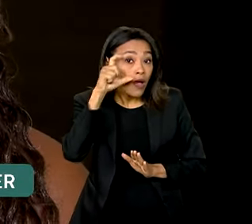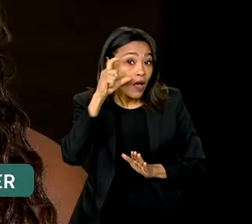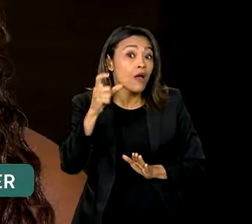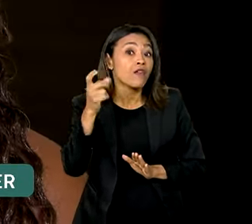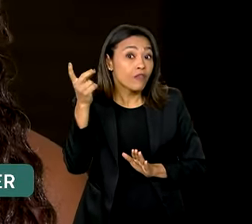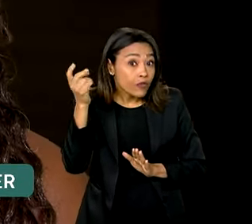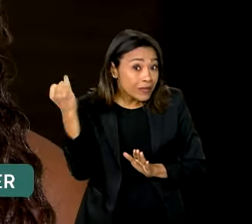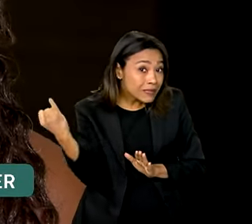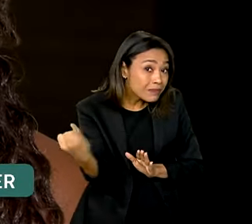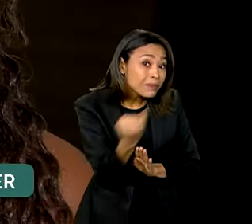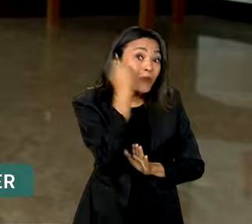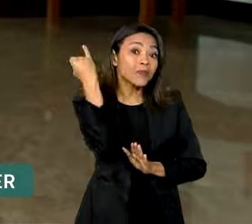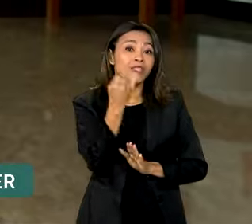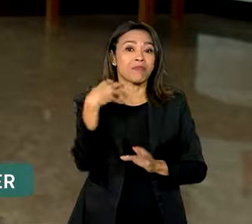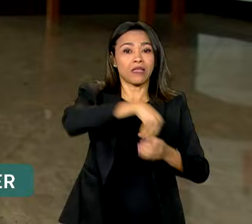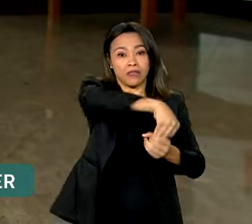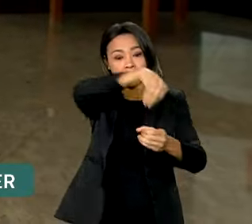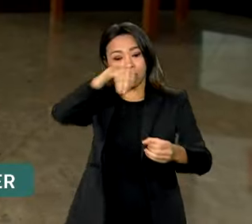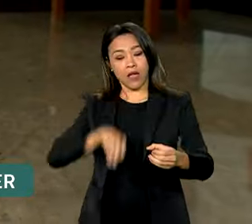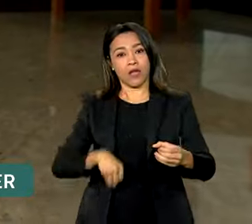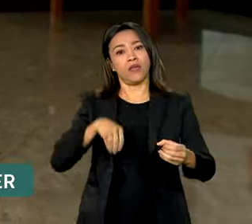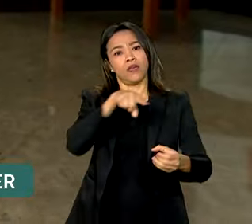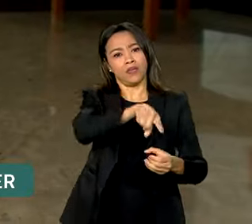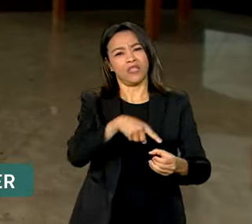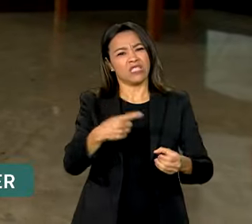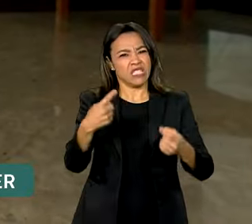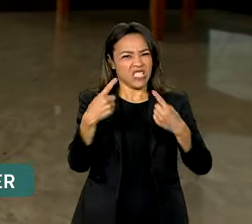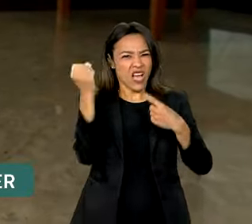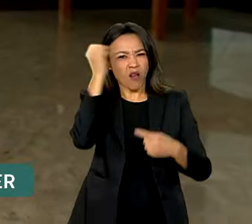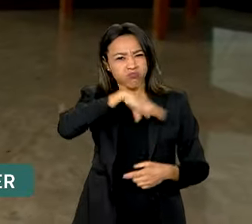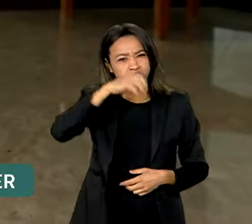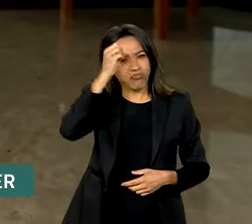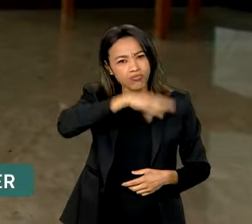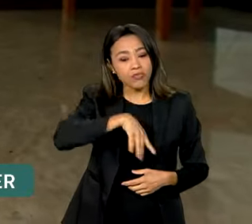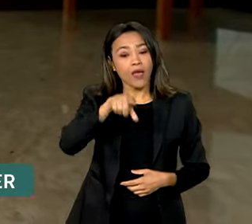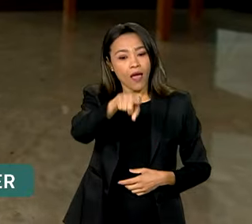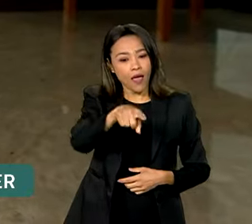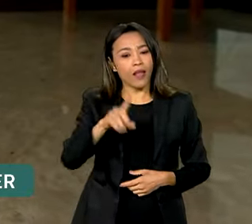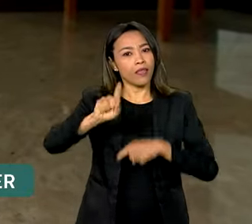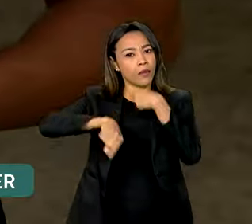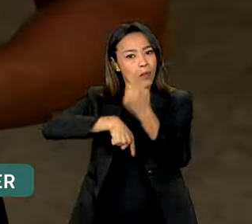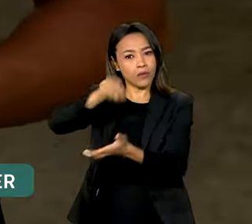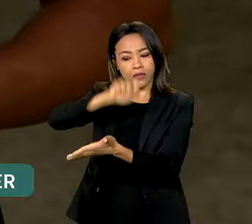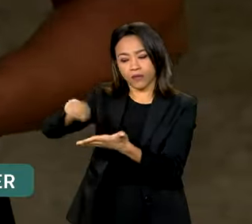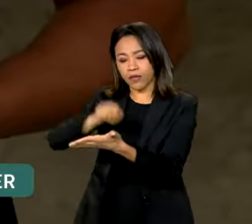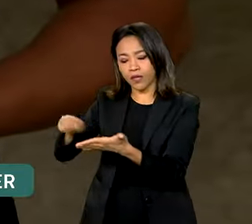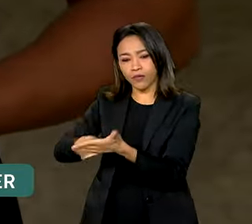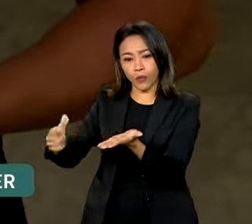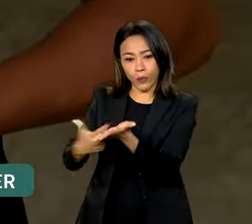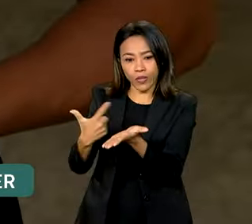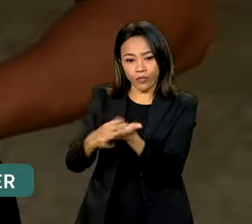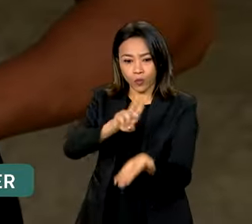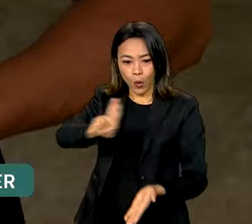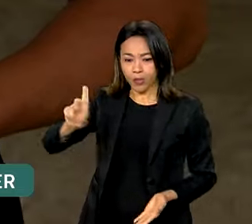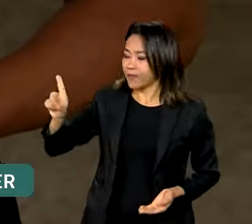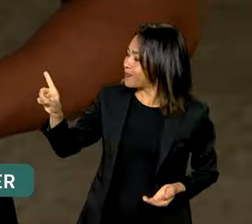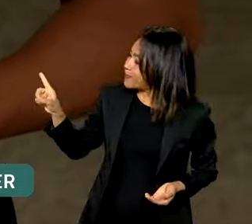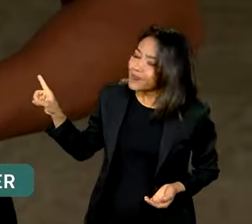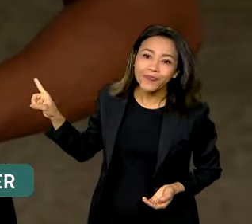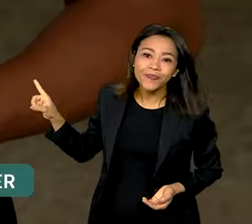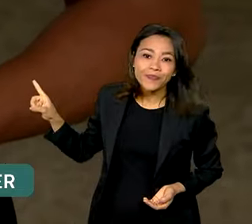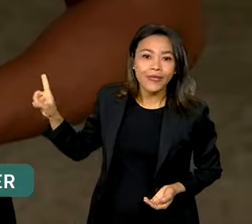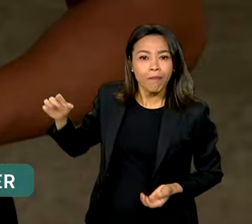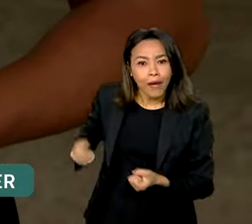das relações abusivas. Depois de tudo o que passou, Cleidmar escreveu um livro chamado Vulnerável, em